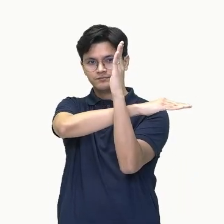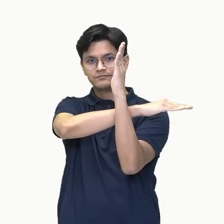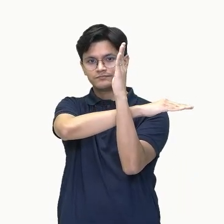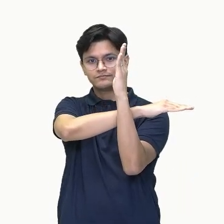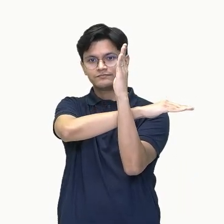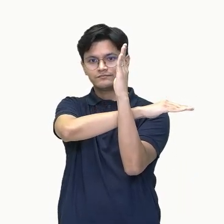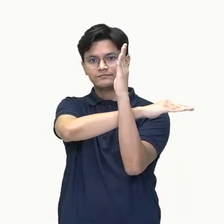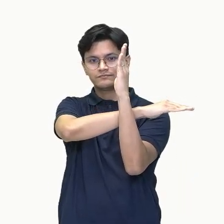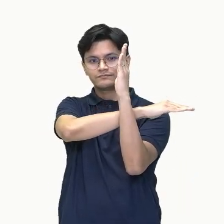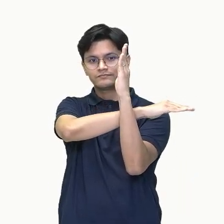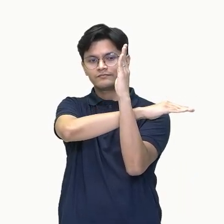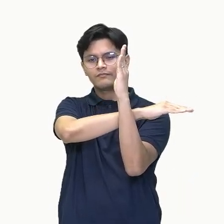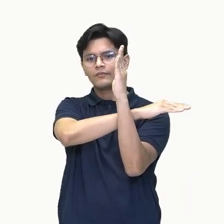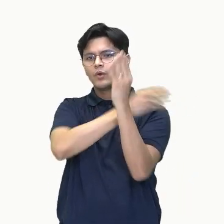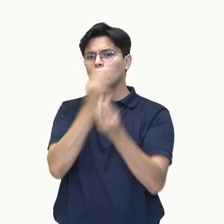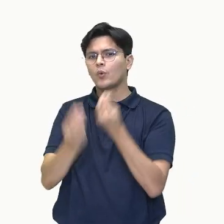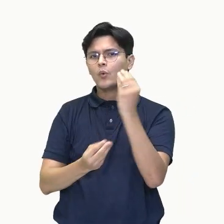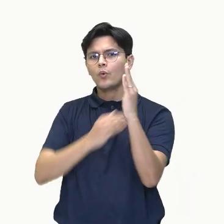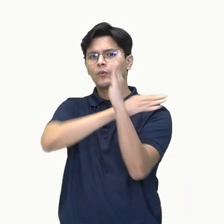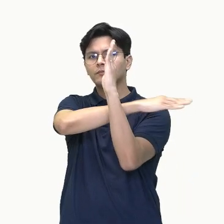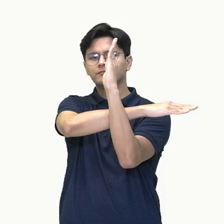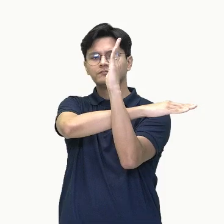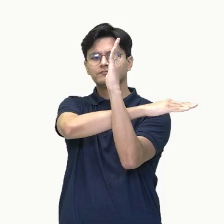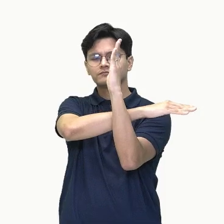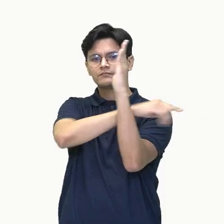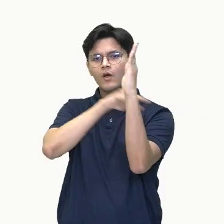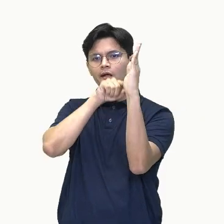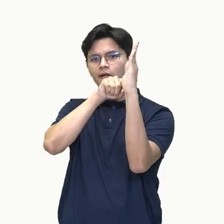positivo. Então, eu venho bem em cima do 7